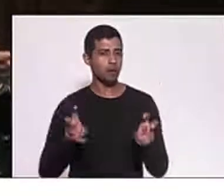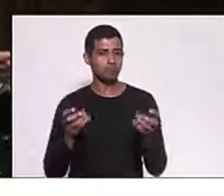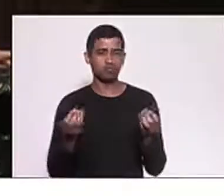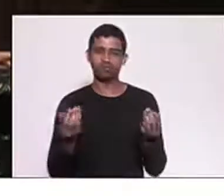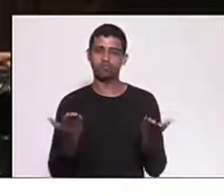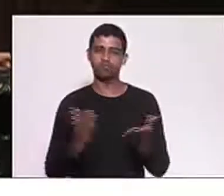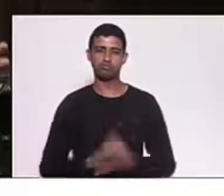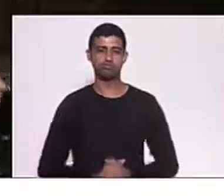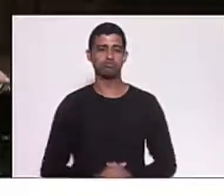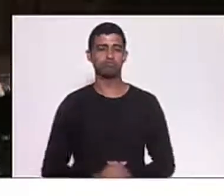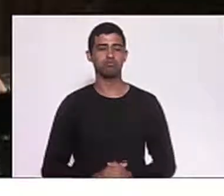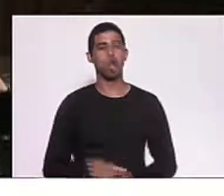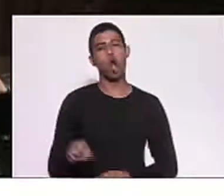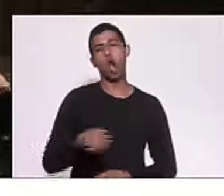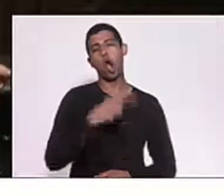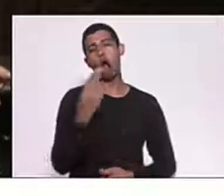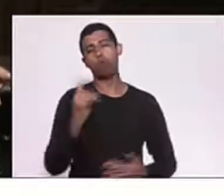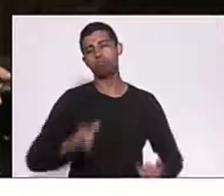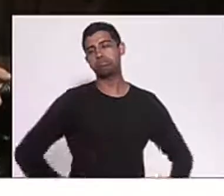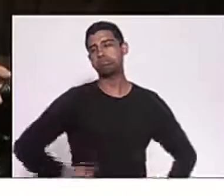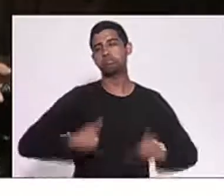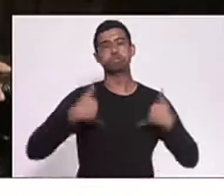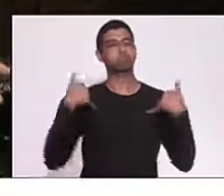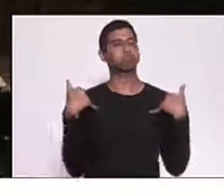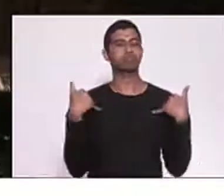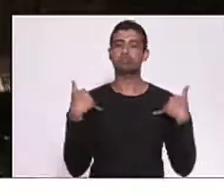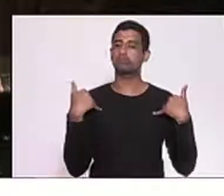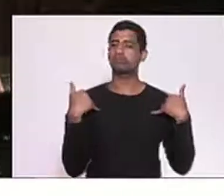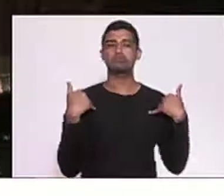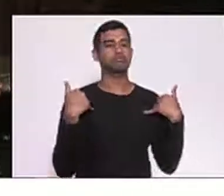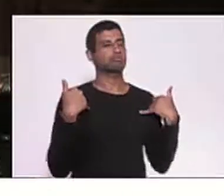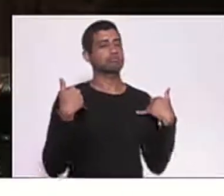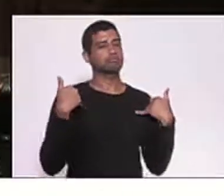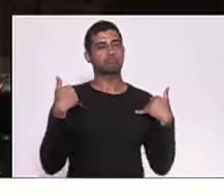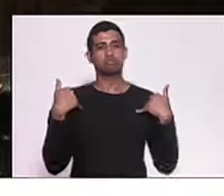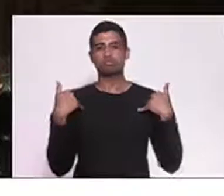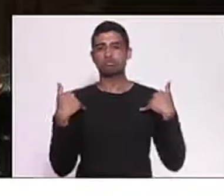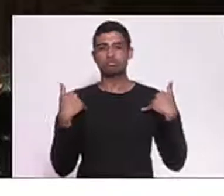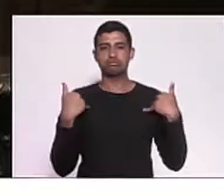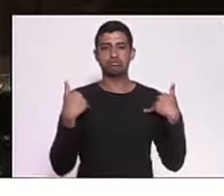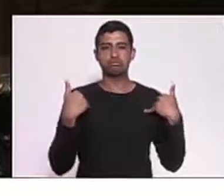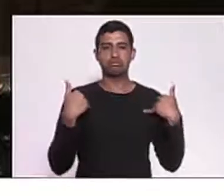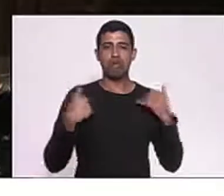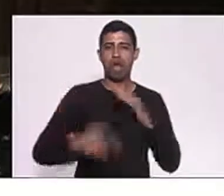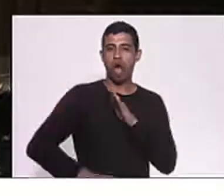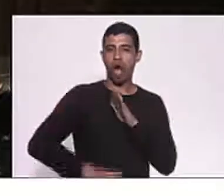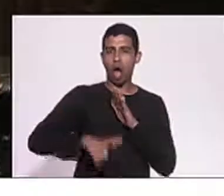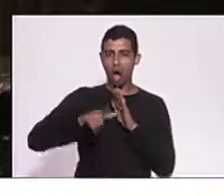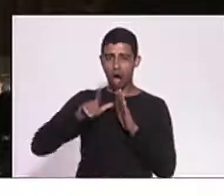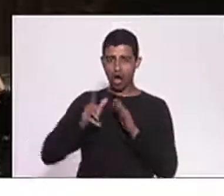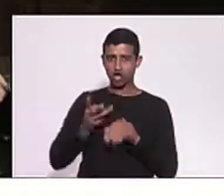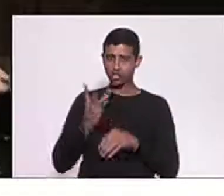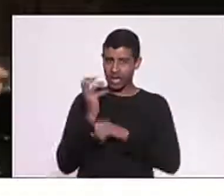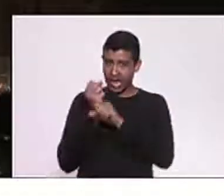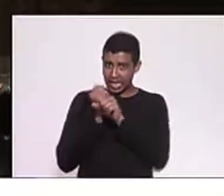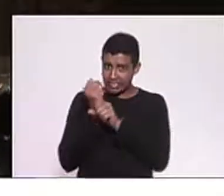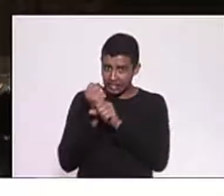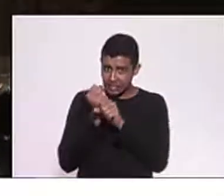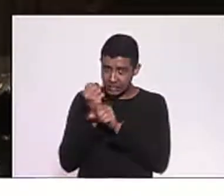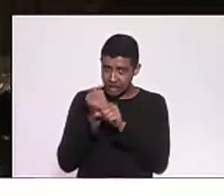por devaneios, se lança com uma antecedência de